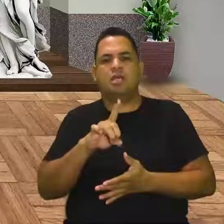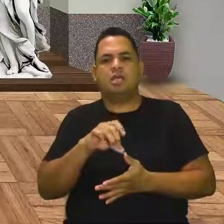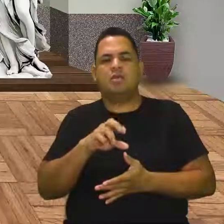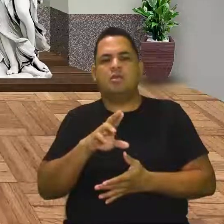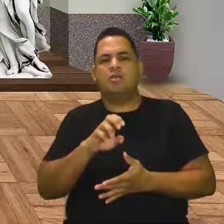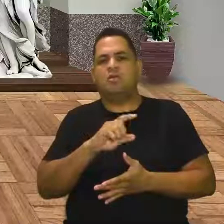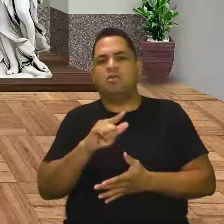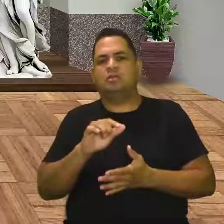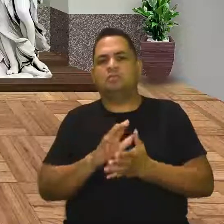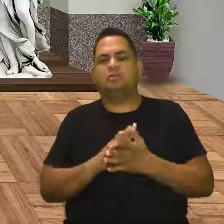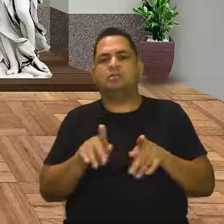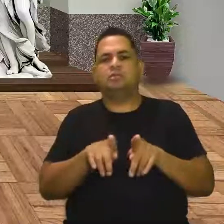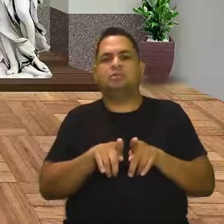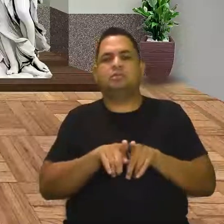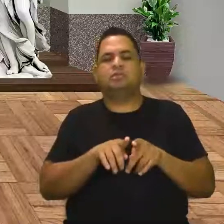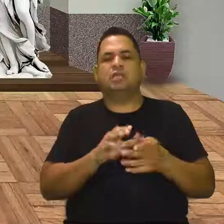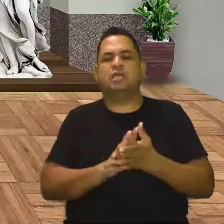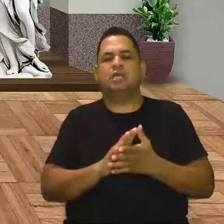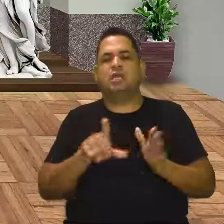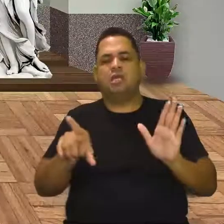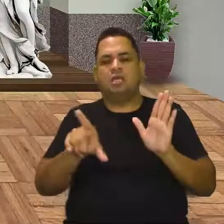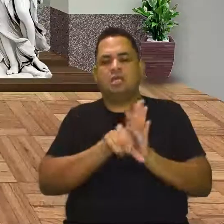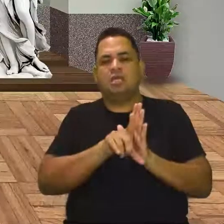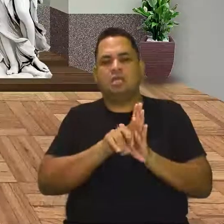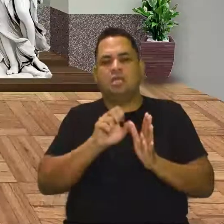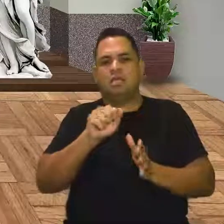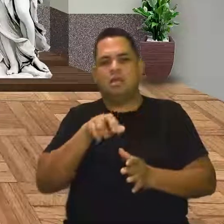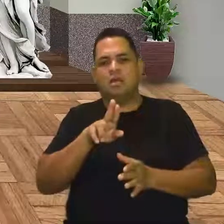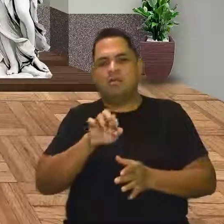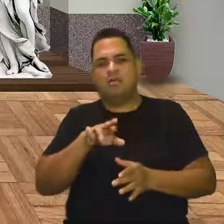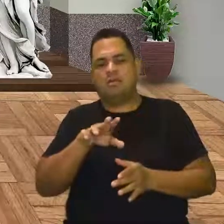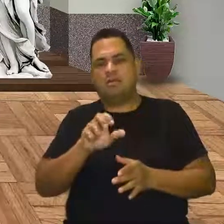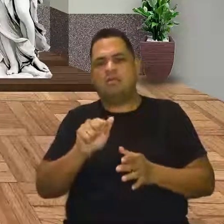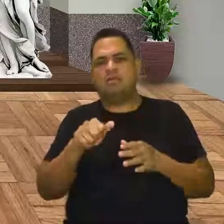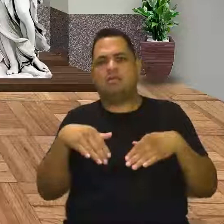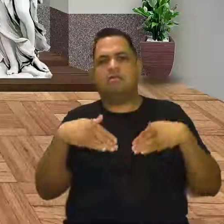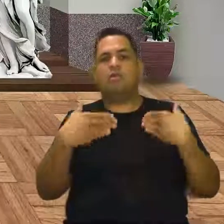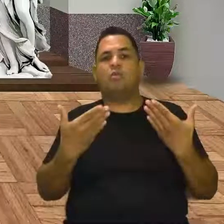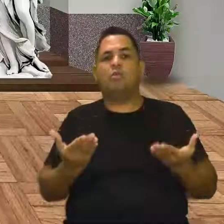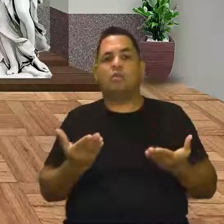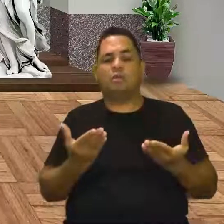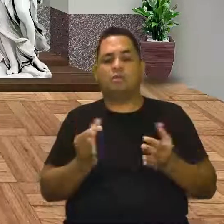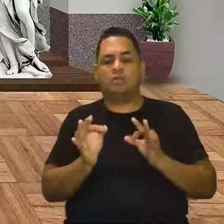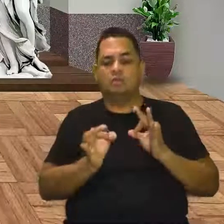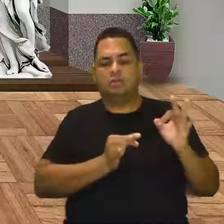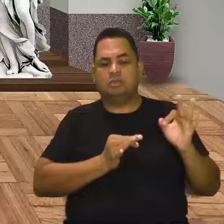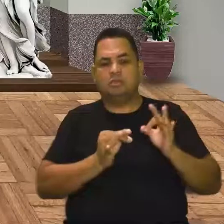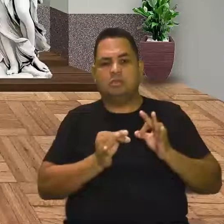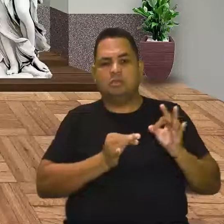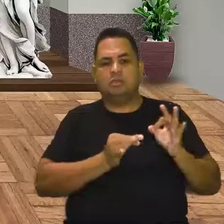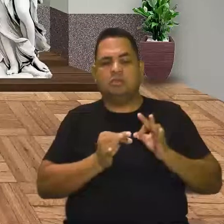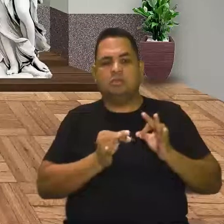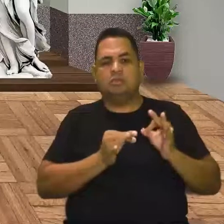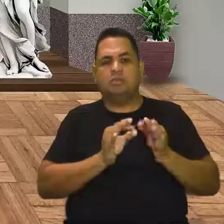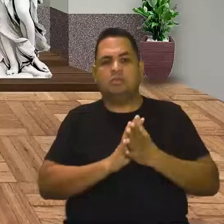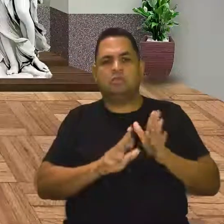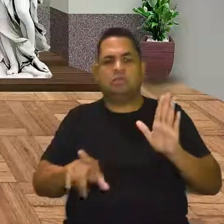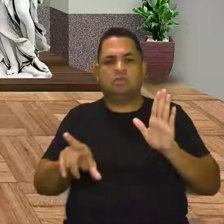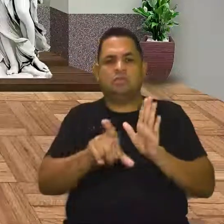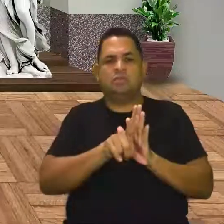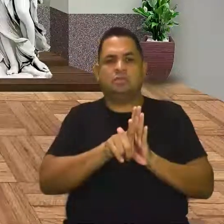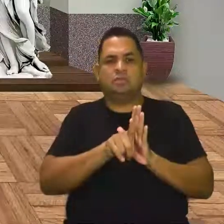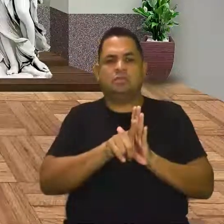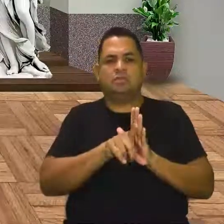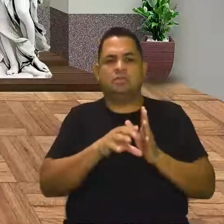livre, sexagenária e, por último, a Lei Áurea. Só que Dom Pedro, ao criar essas leis, ele estava afrouxando